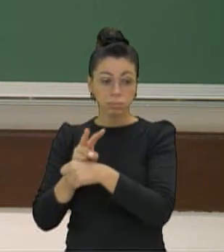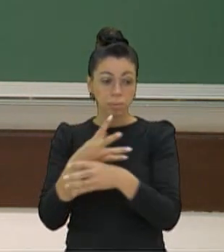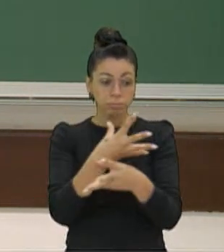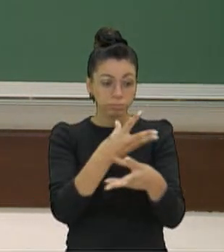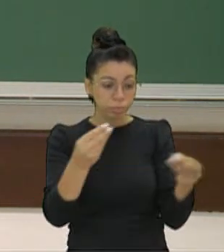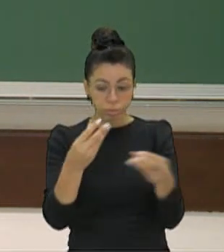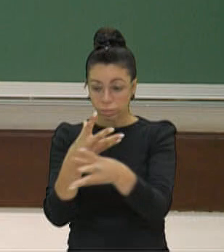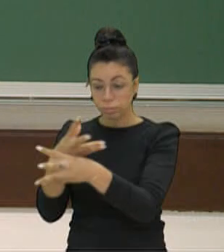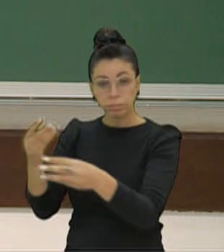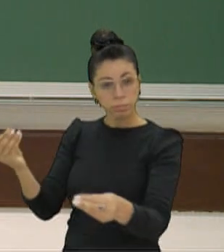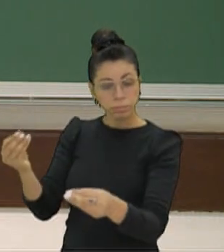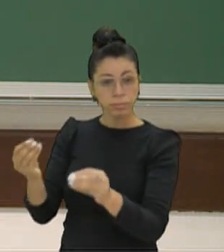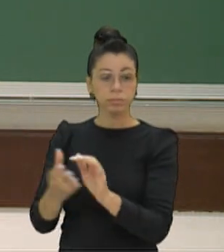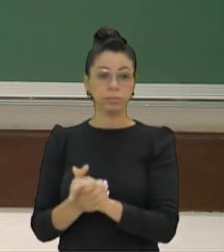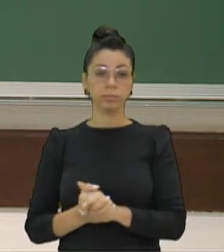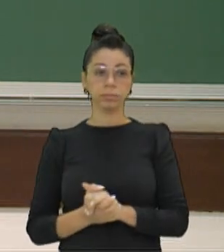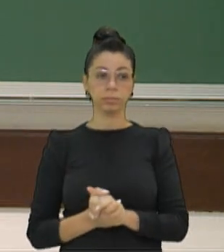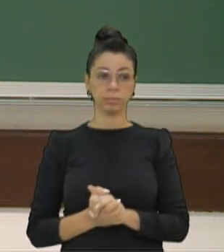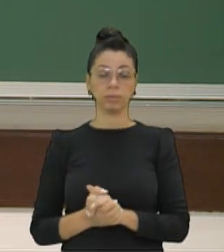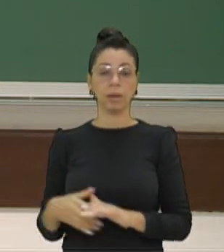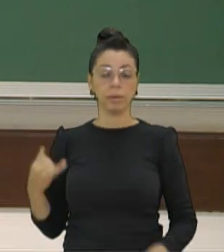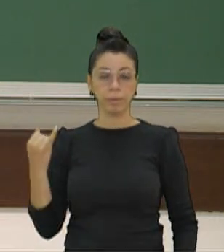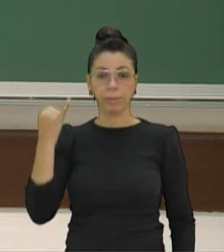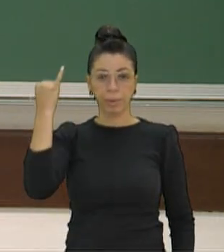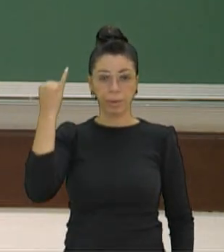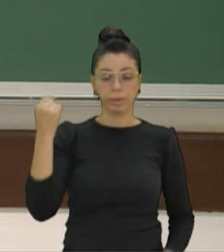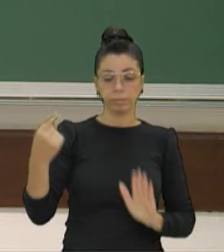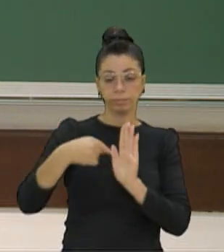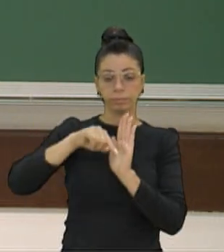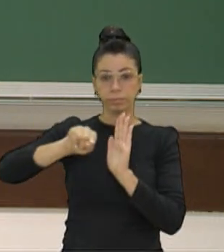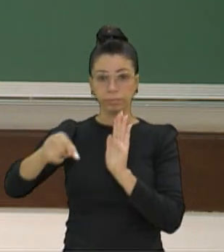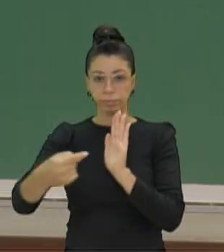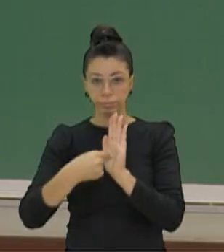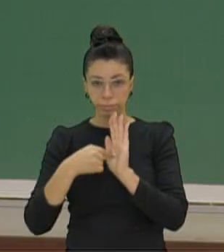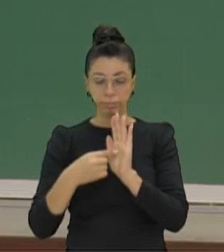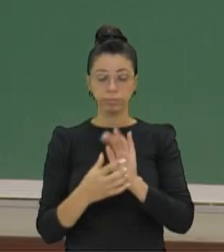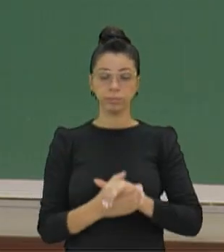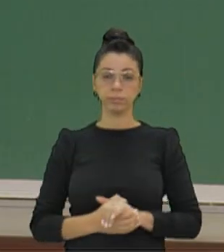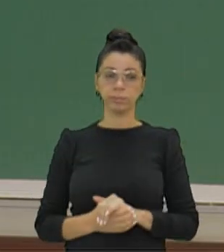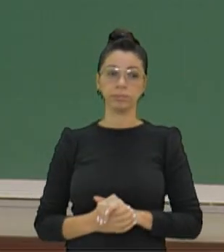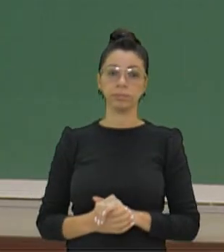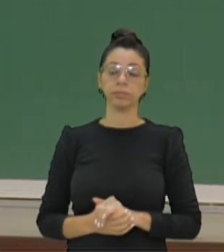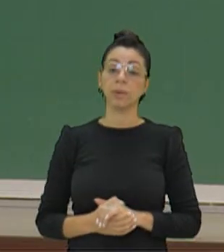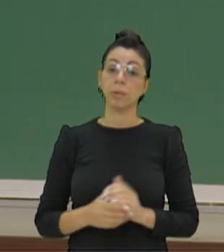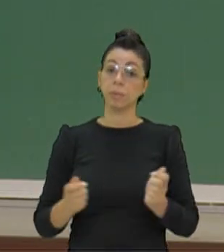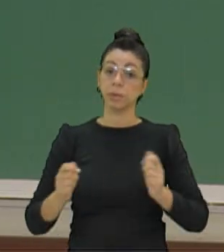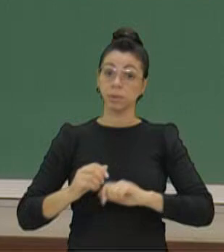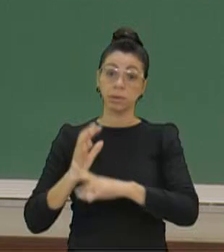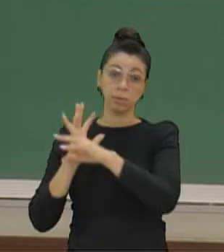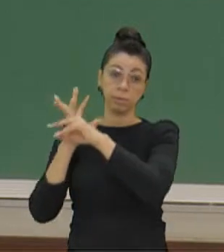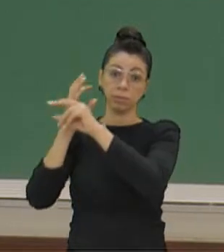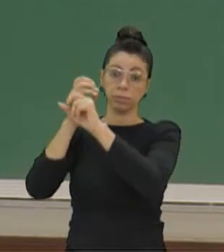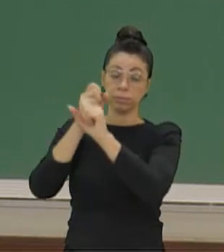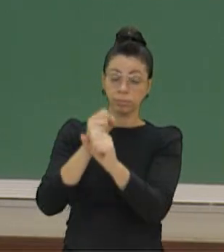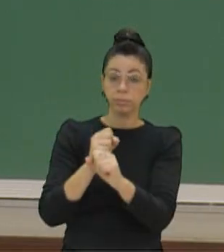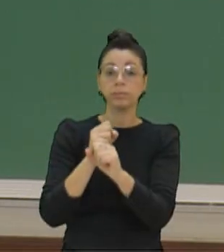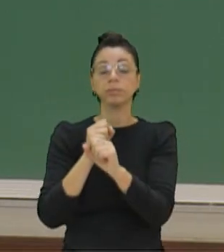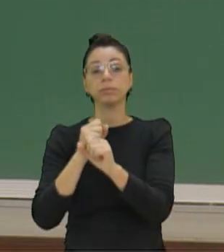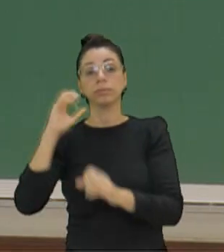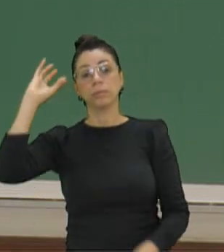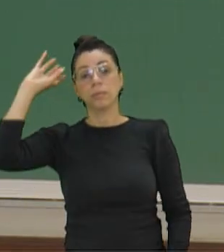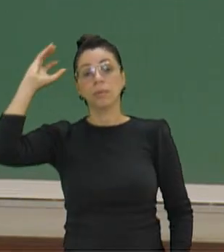tá? Então, é importante a imunidade. E aí, só relembrando aqui alguns hábitos, né, que vão prejudicar o